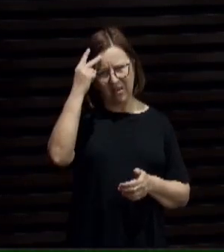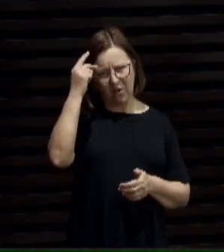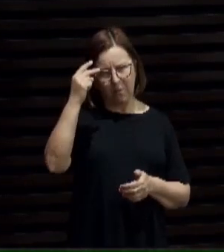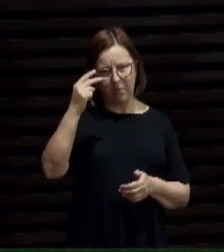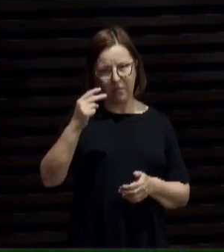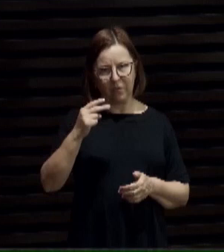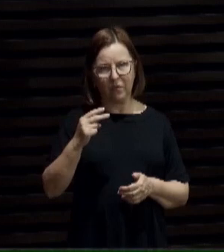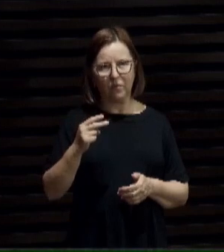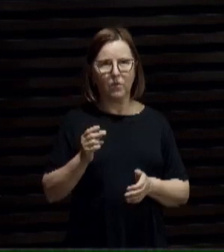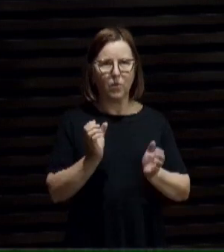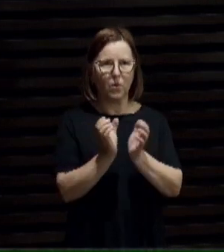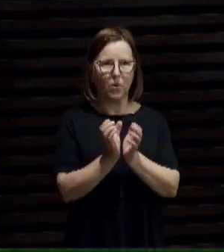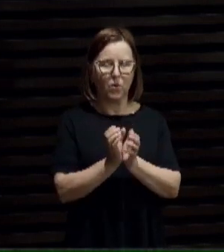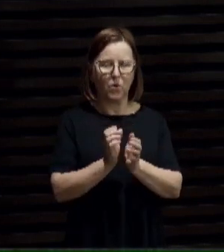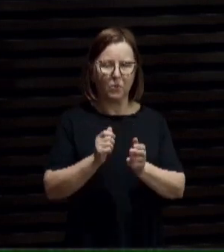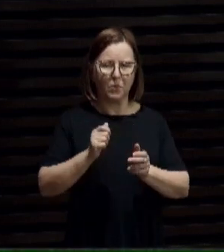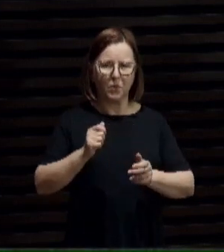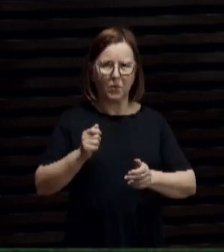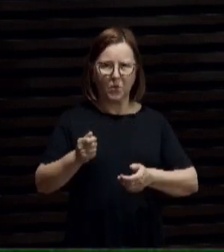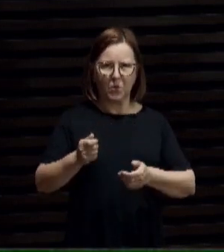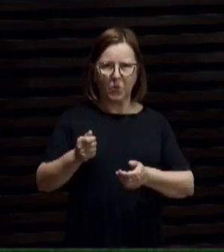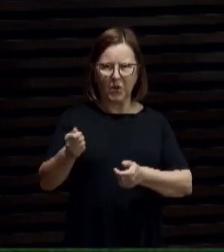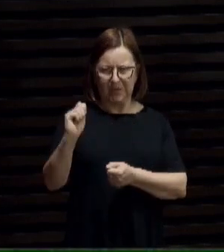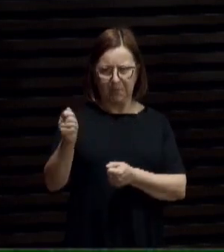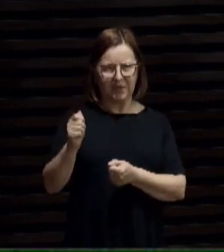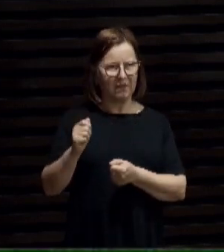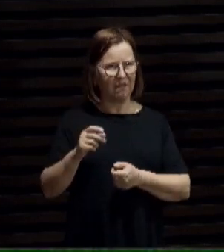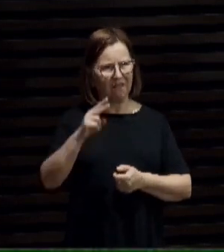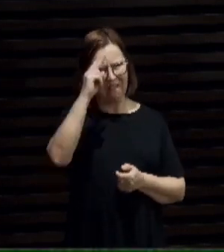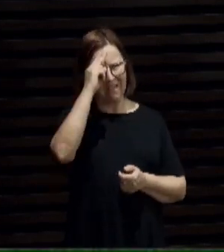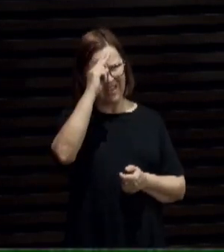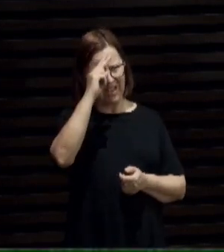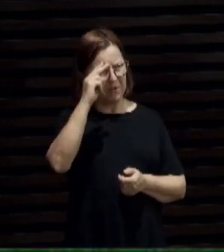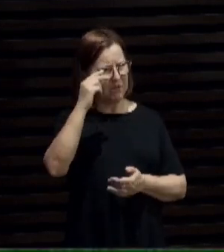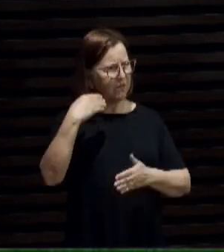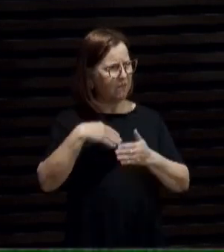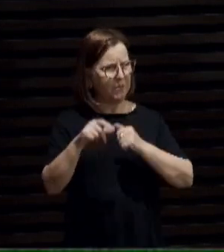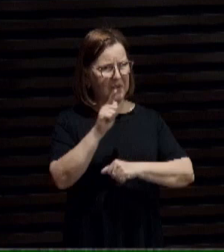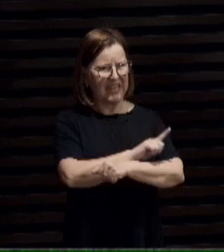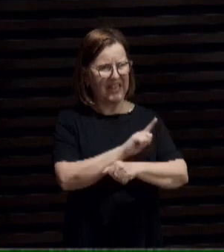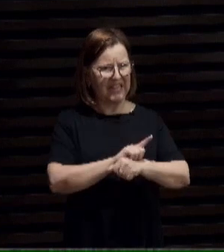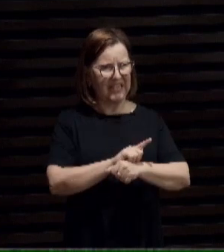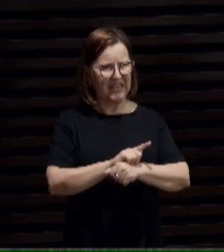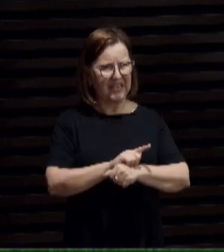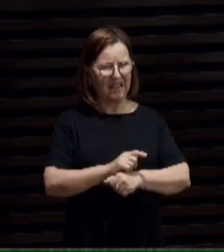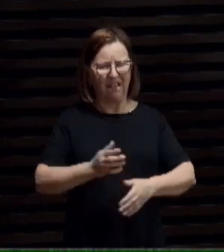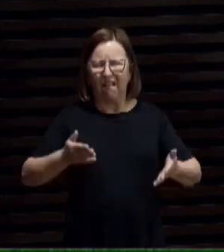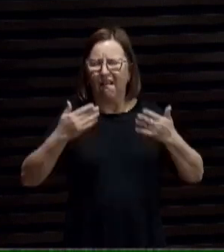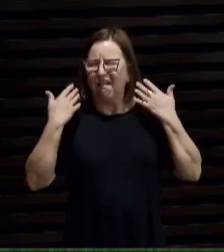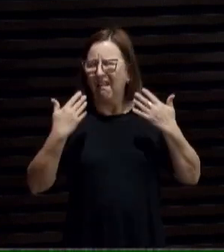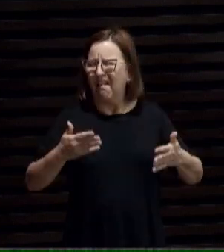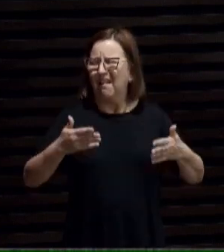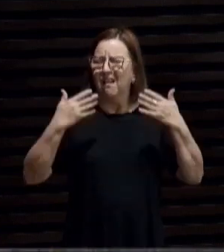muito quente. Lembra-se lá, quando nós estivemos no Mar da Galileia? Lembra-se, Cristina? Estava pegando fogo, não